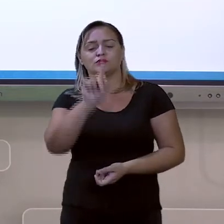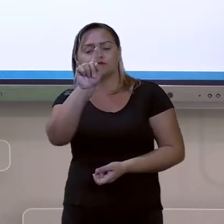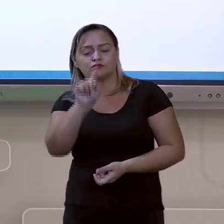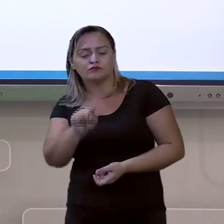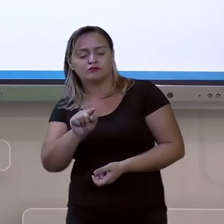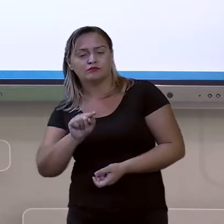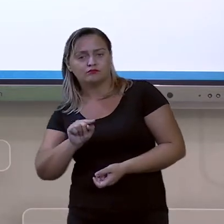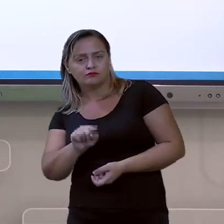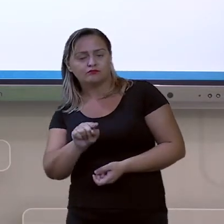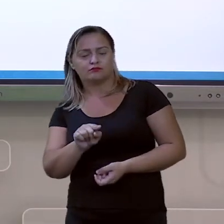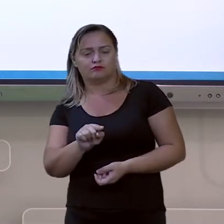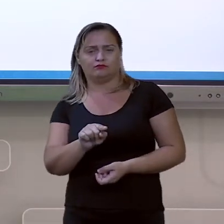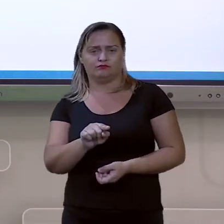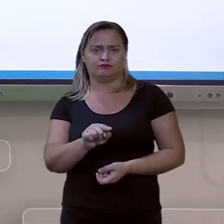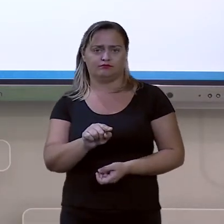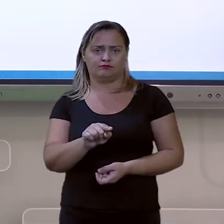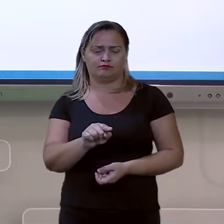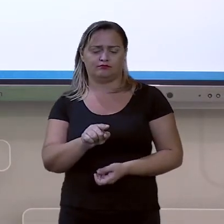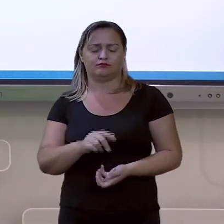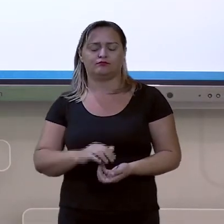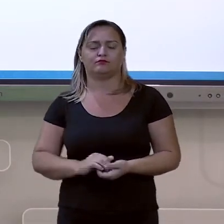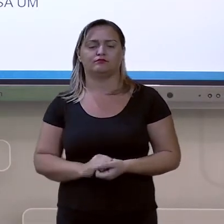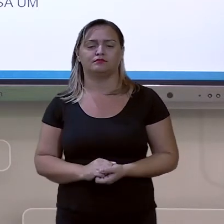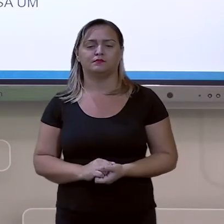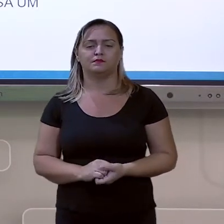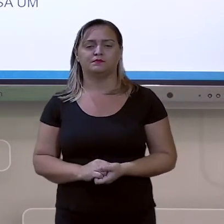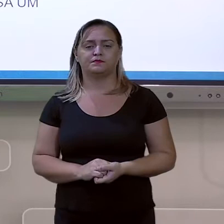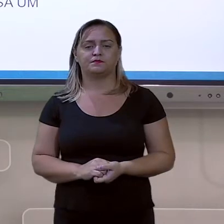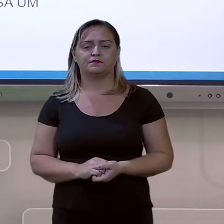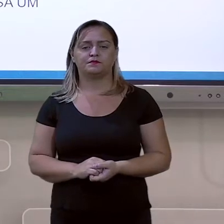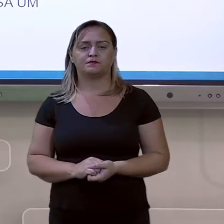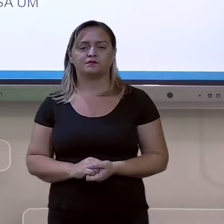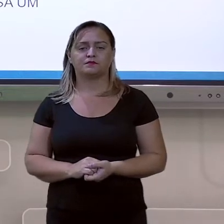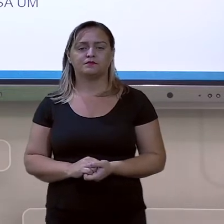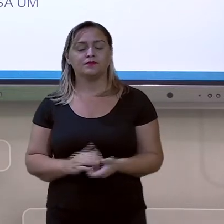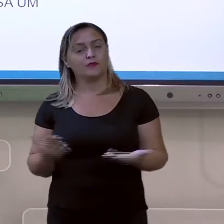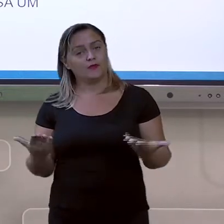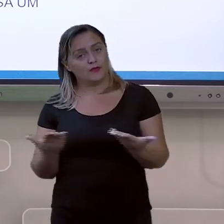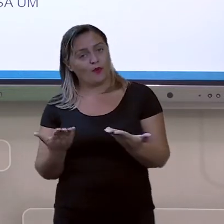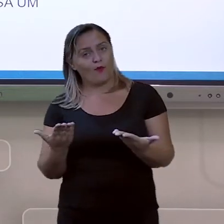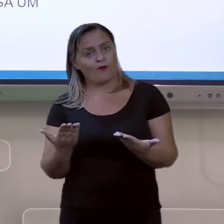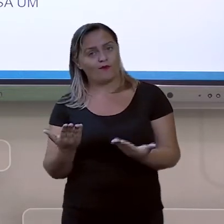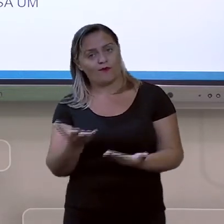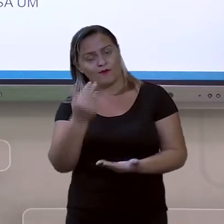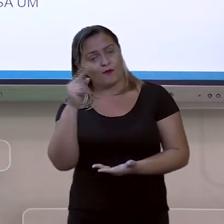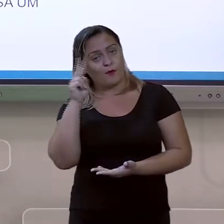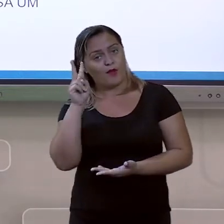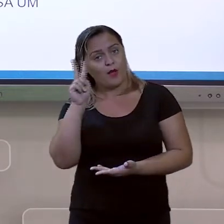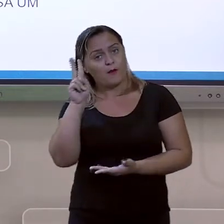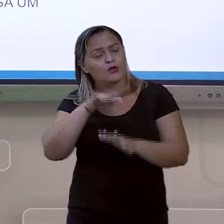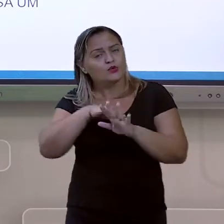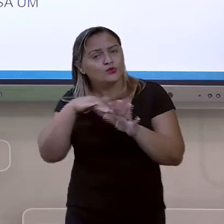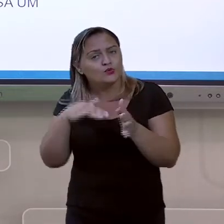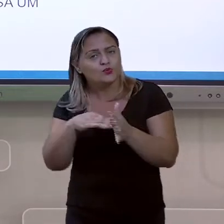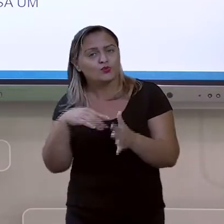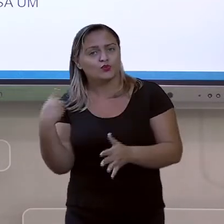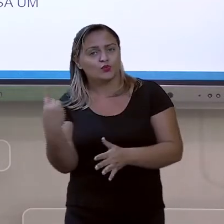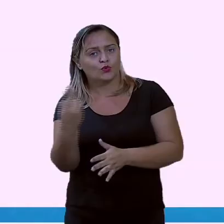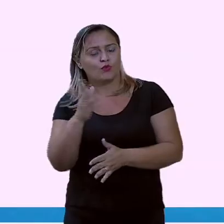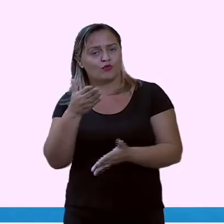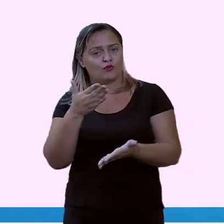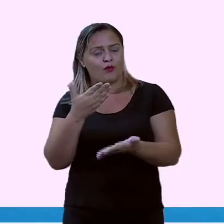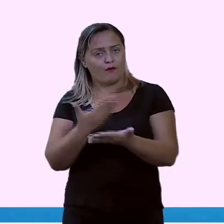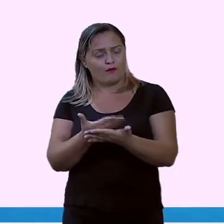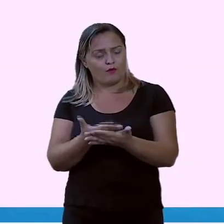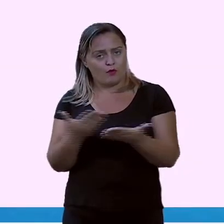frase um ponto de exclamação. Então, vamos relembrar o que vimos até aqui sobre